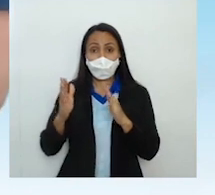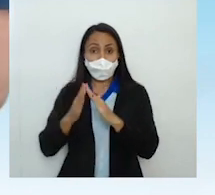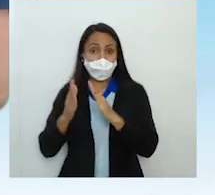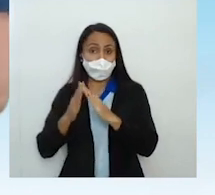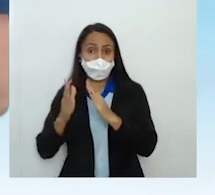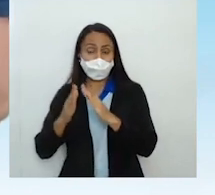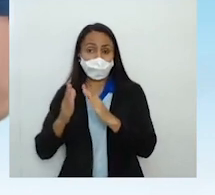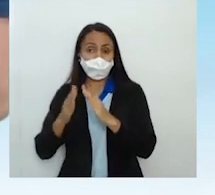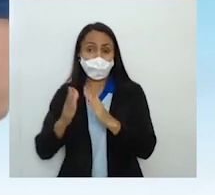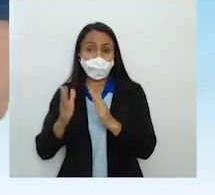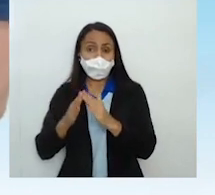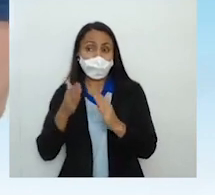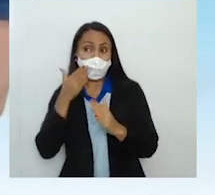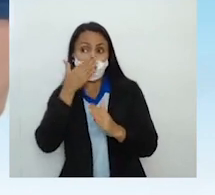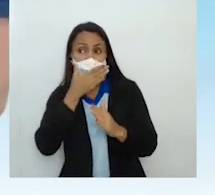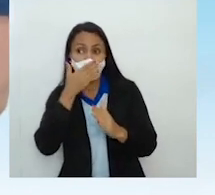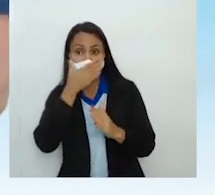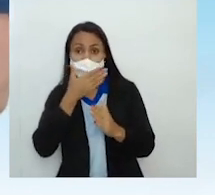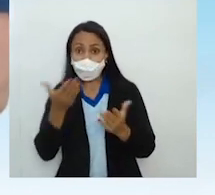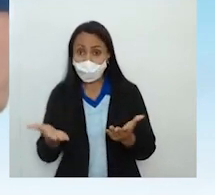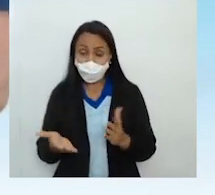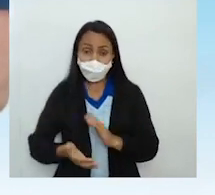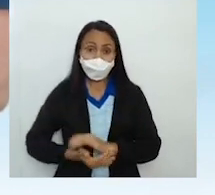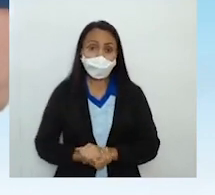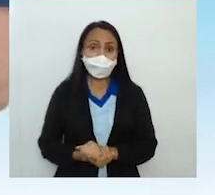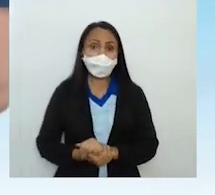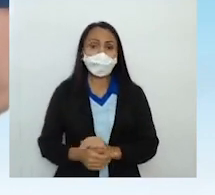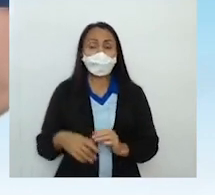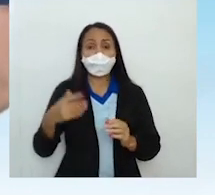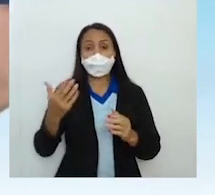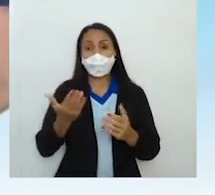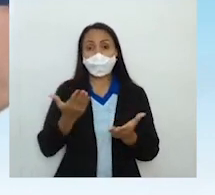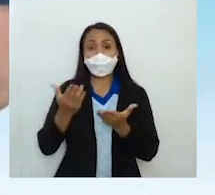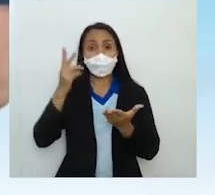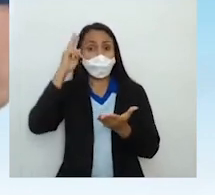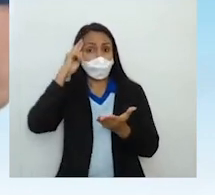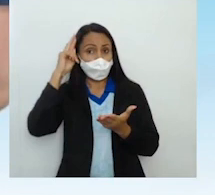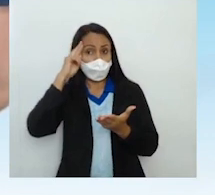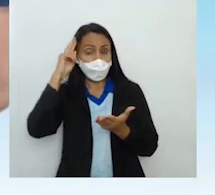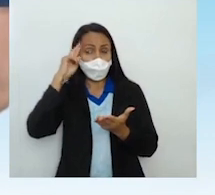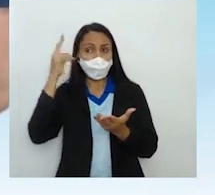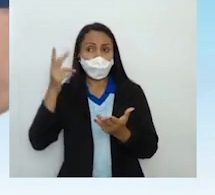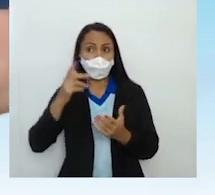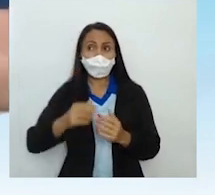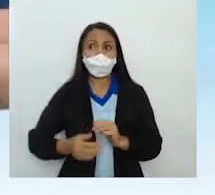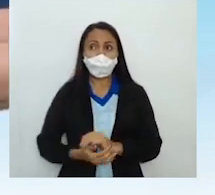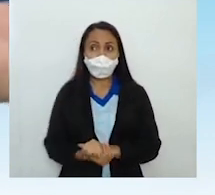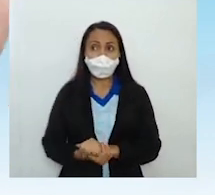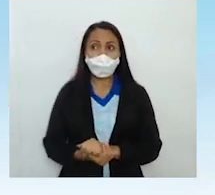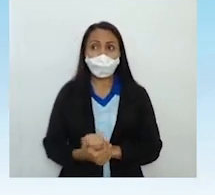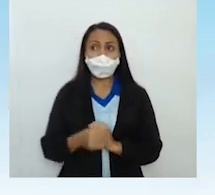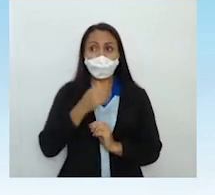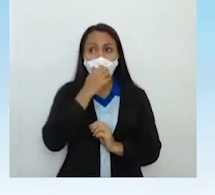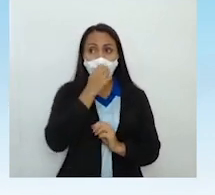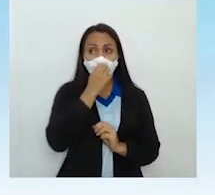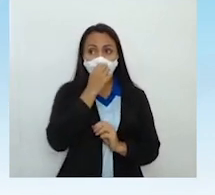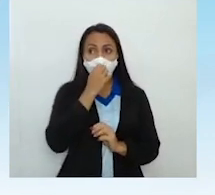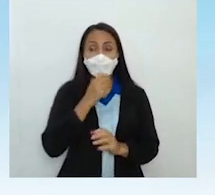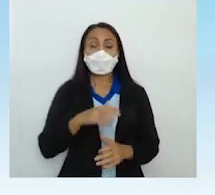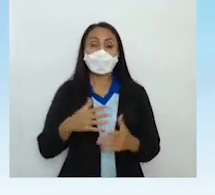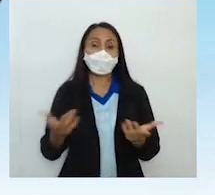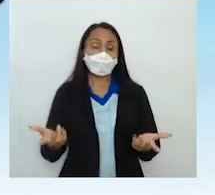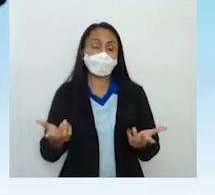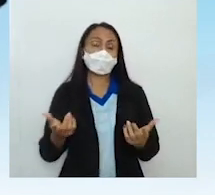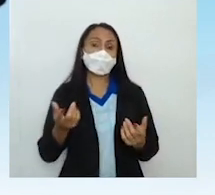acontecia, né? E também muitas serviam também ao patrão, né, ao senhor, né? O patrão não, ao senhor, sempre né? aconteceu, sempre aconteceu. Você entrou numa questão